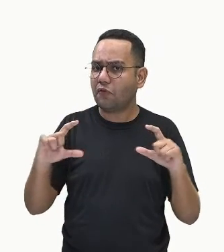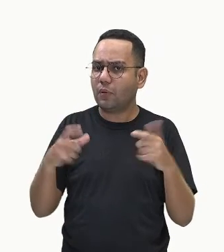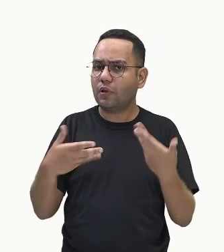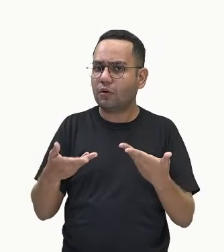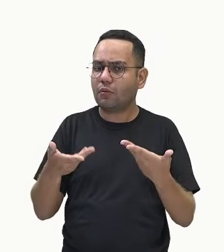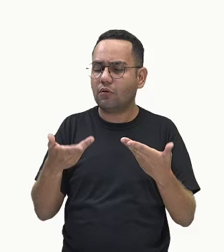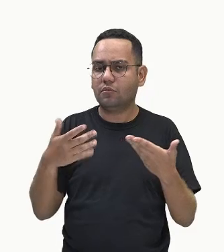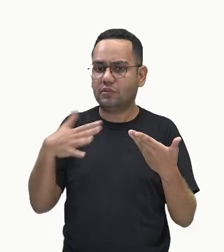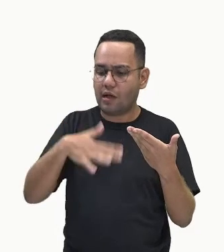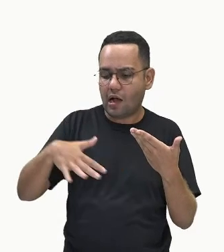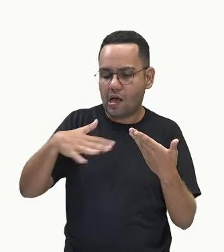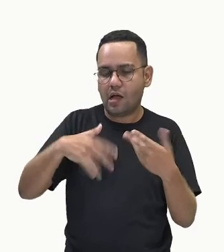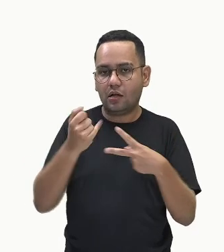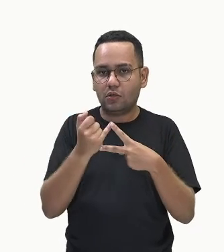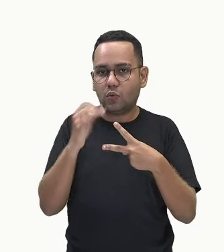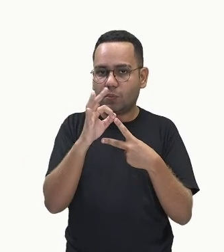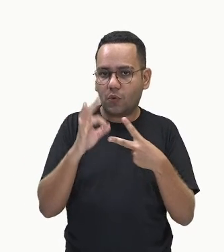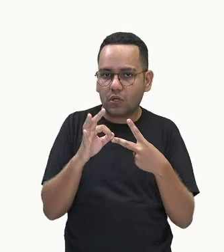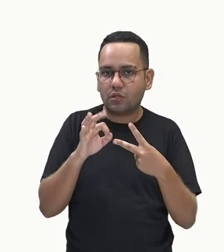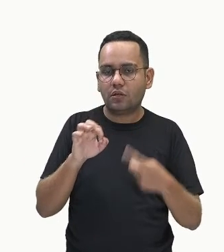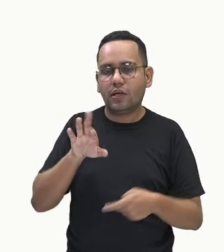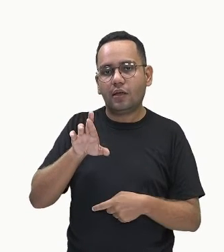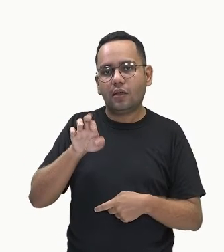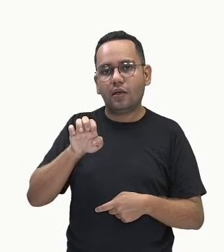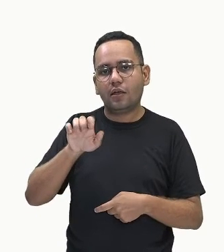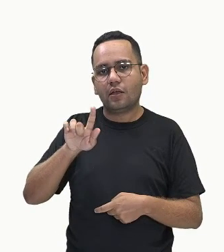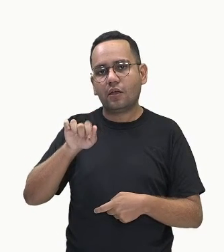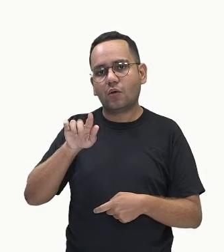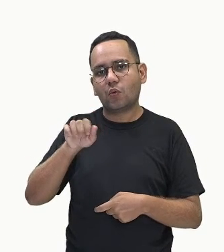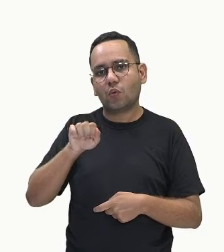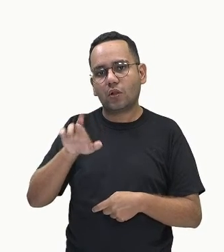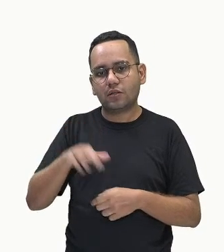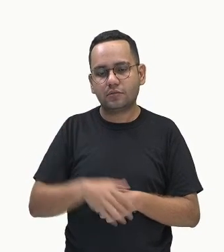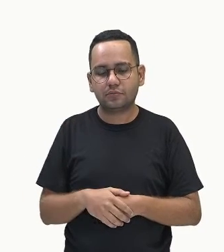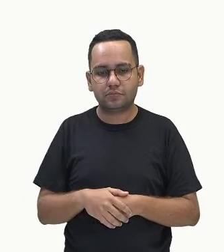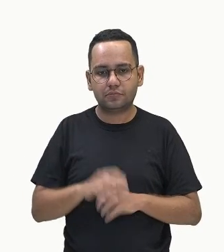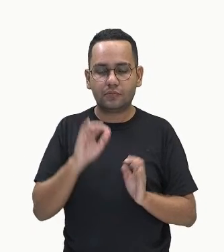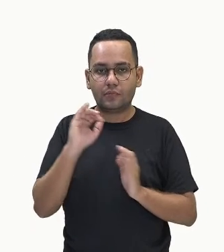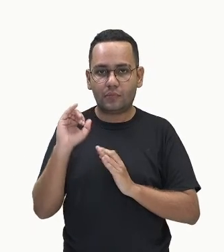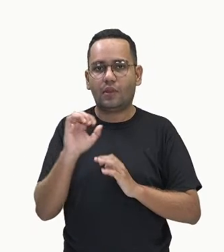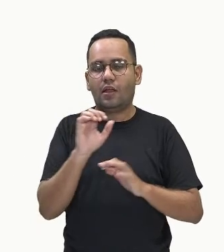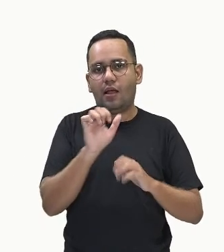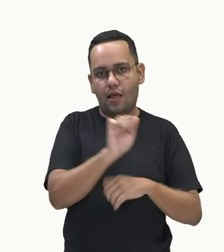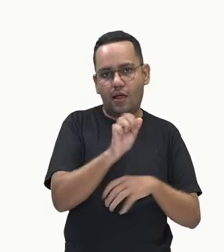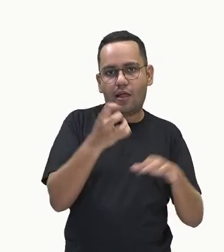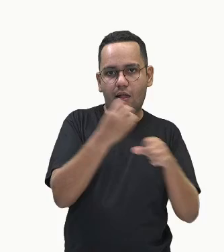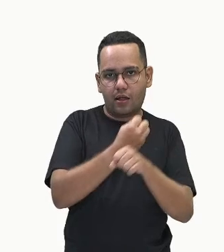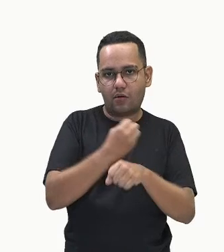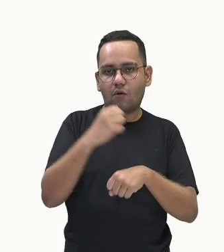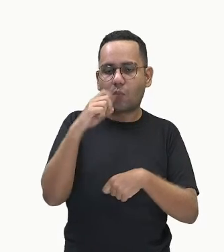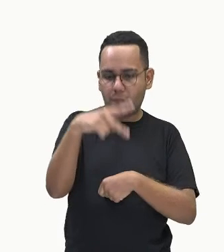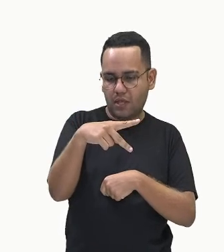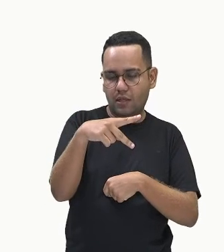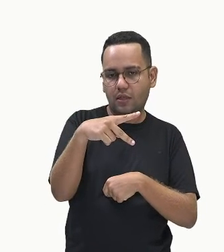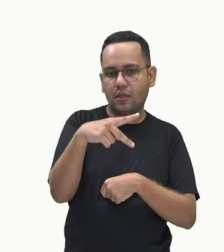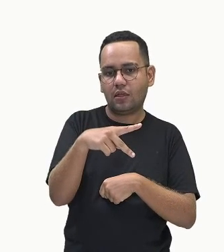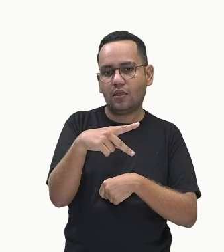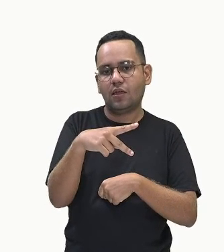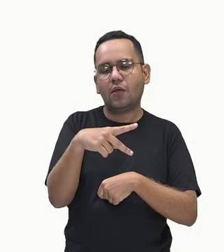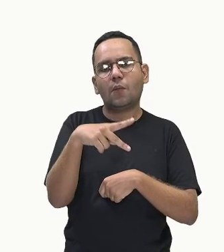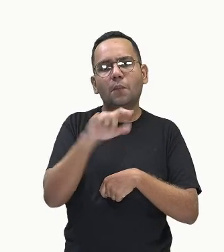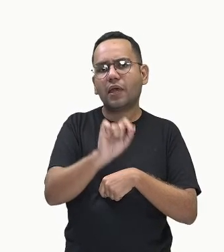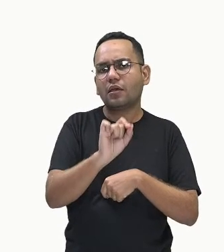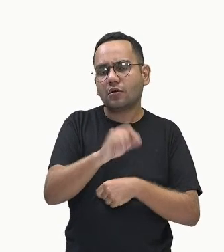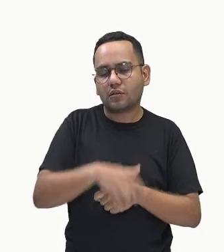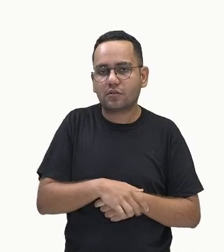mesmo de um polígono regular? A área vai ser igual ao perímetro. O que é o perímetro mesmo? É o número de